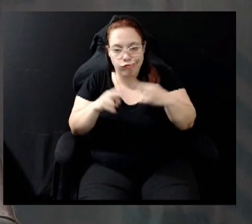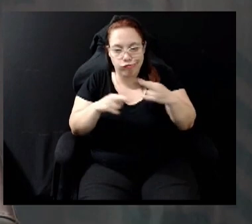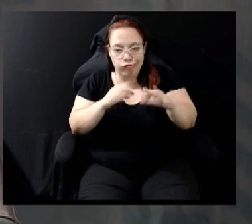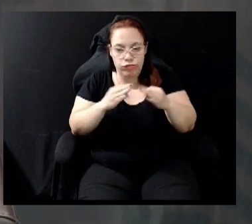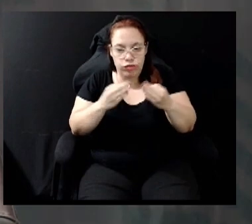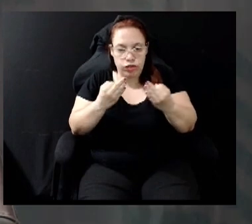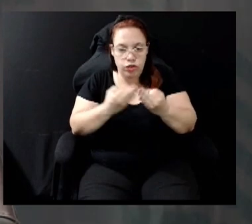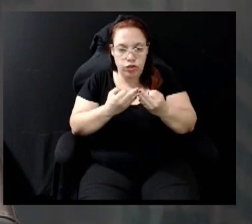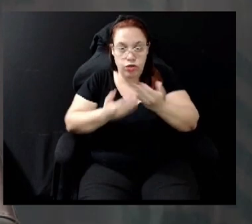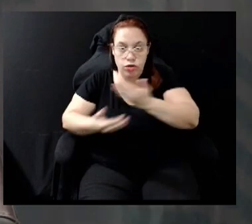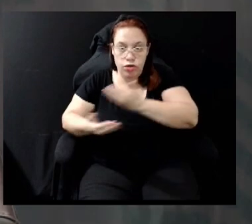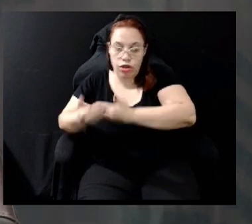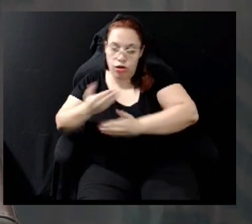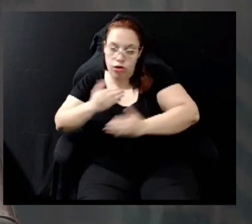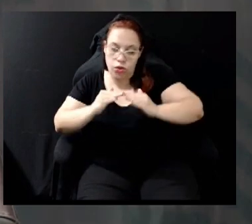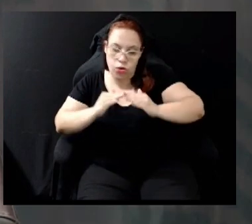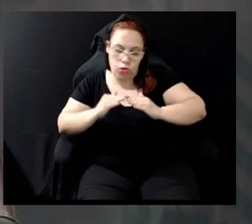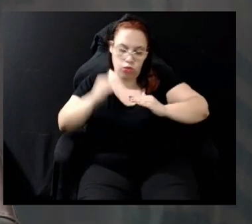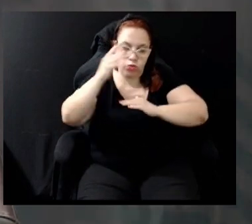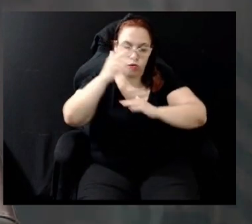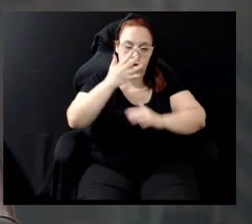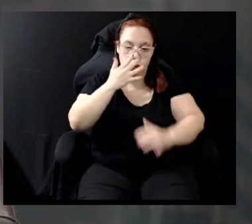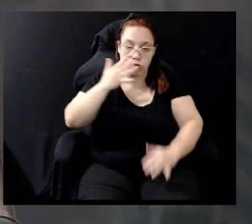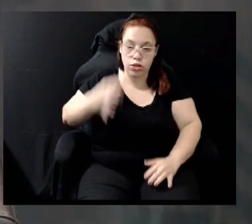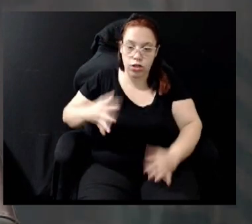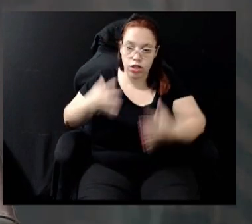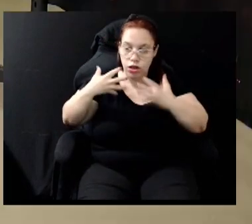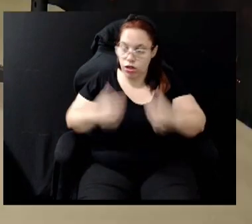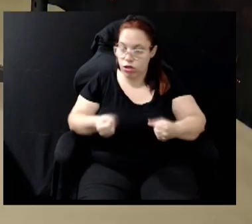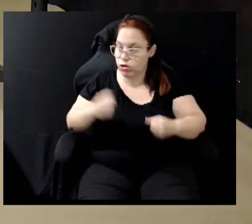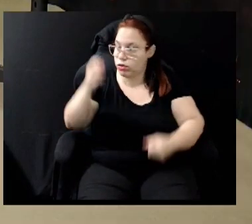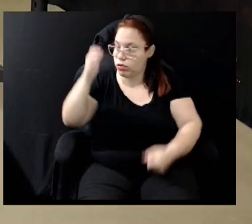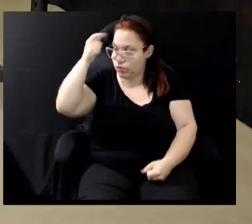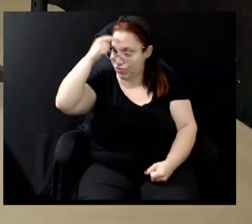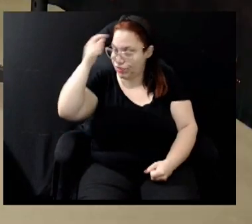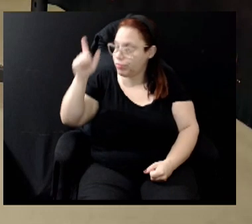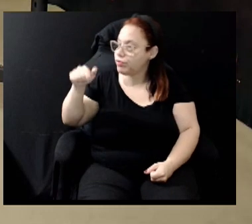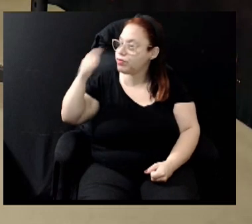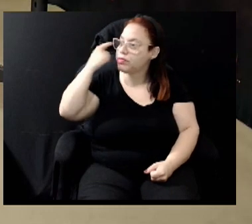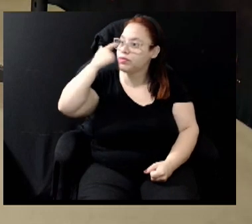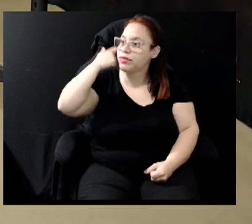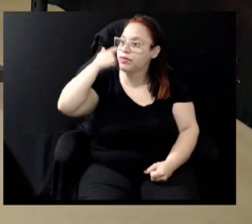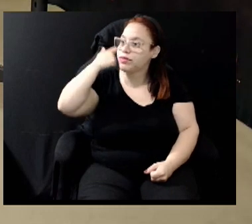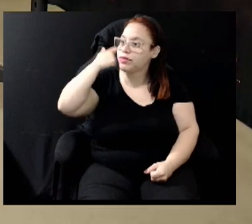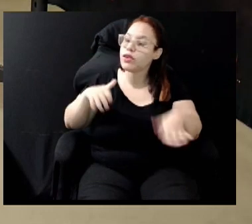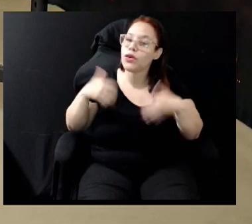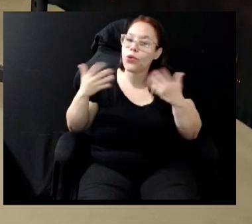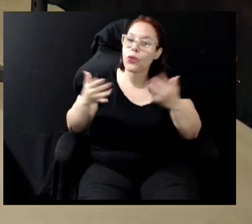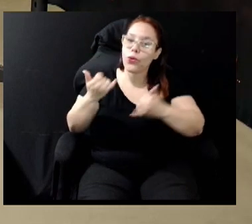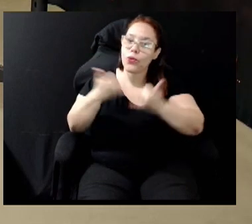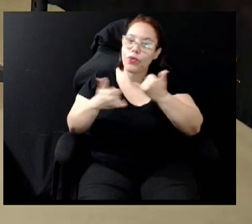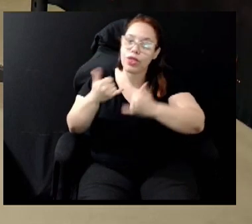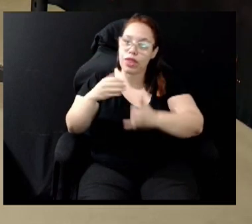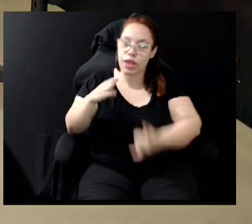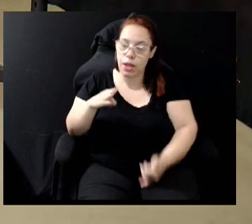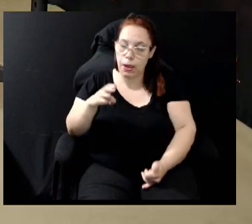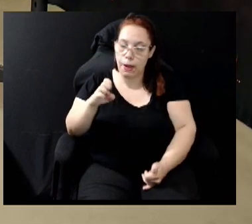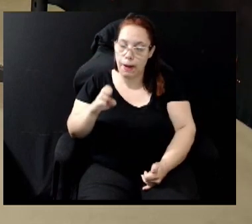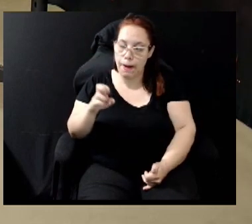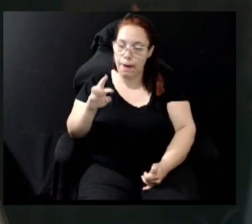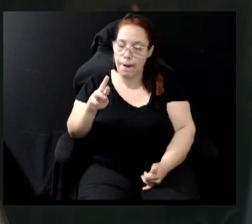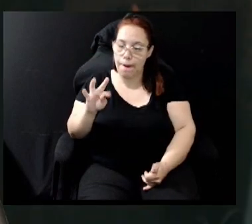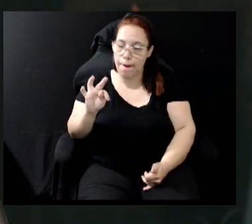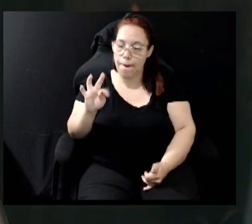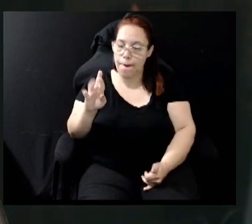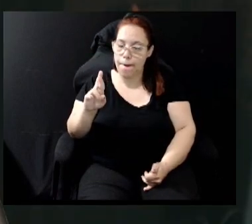da capacidade das crianças de absorção dos conhecimentos. Agora, que tal, né, brincar de betes? Lembra que a gente pulava elástico